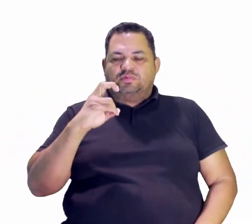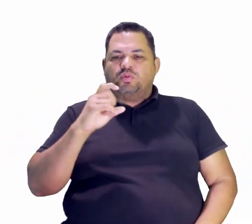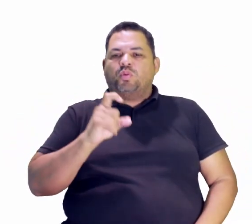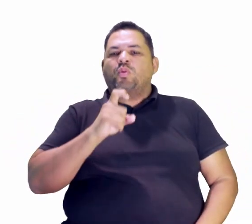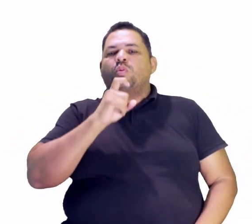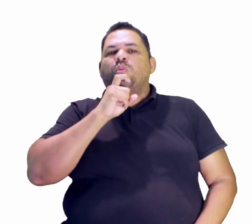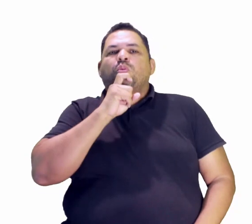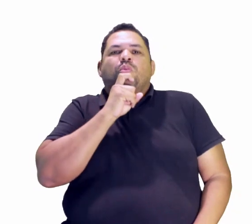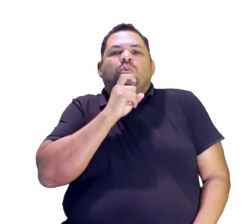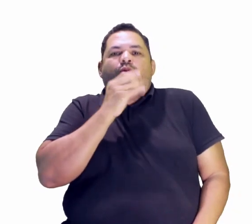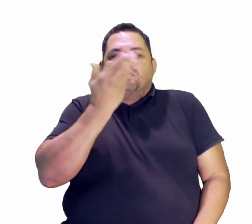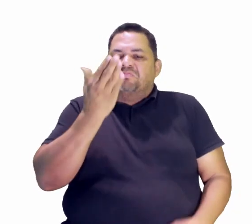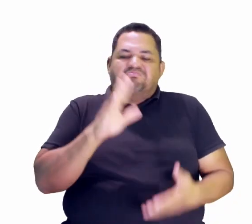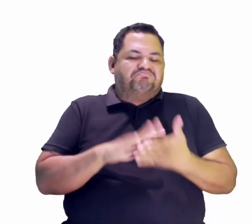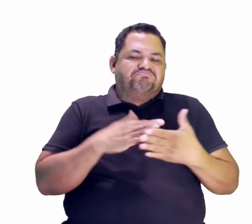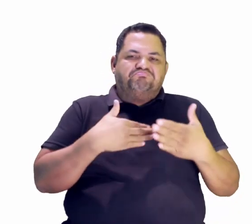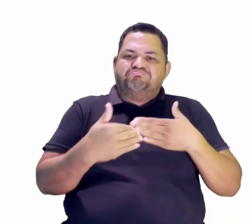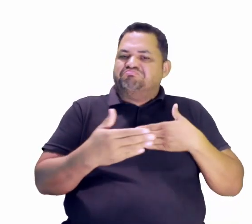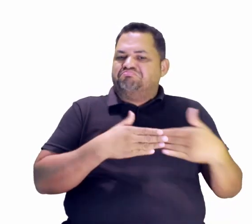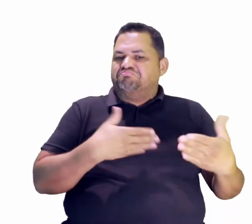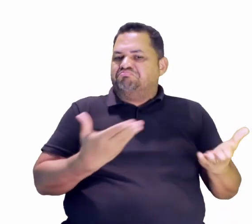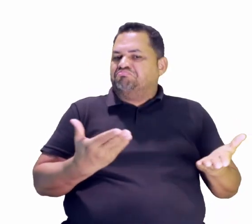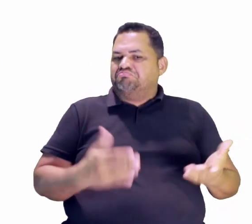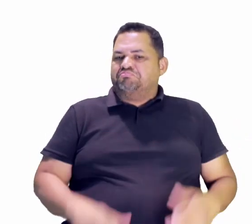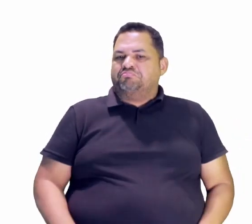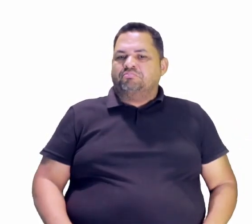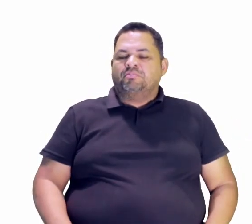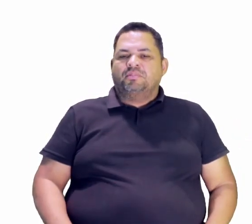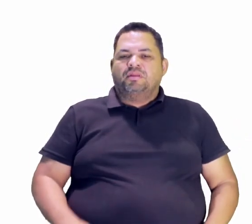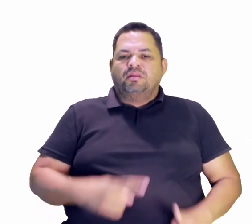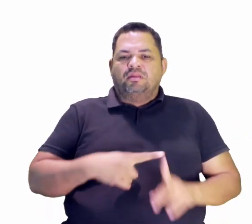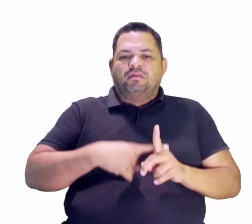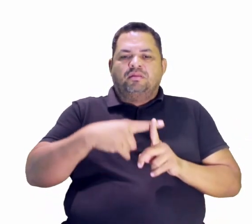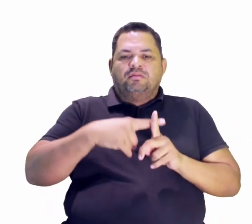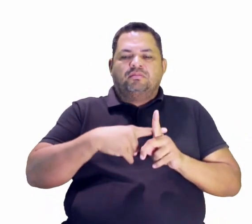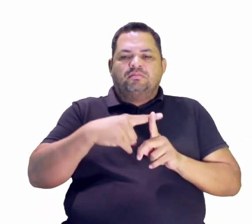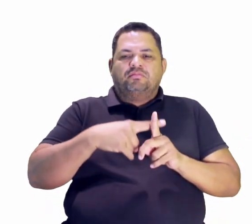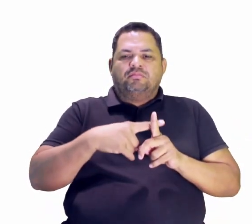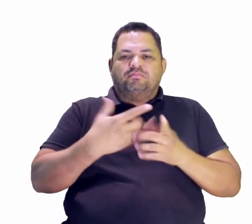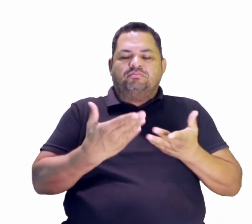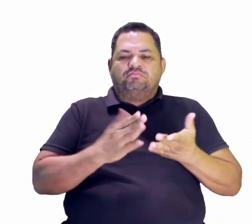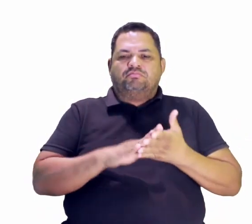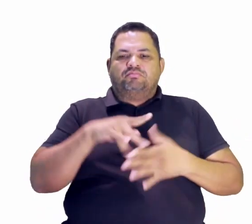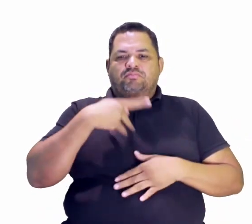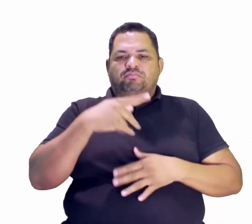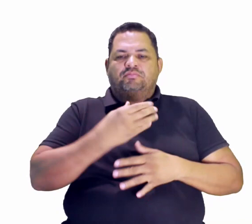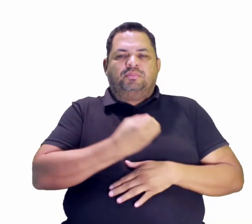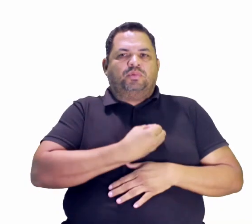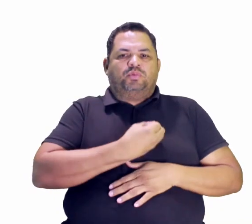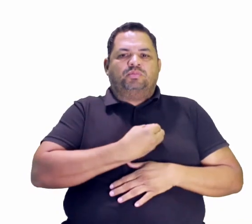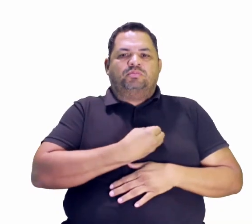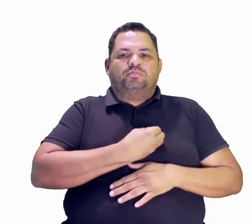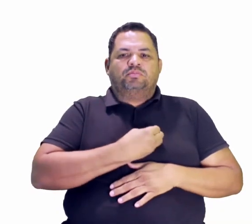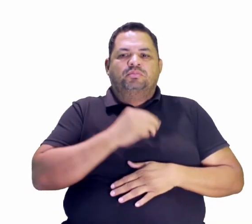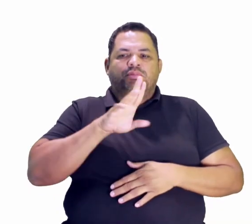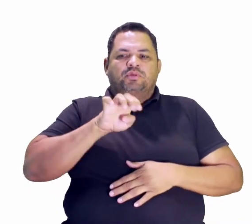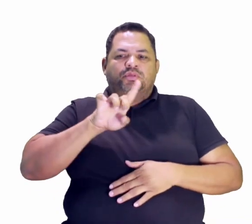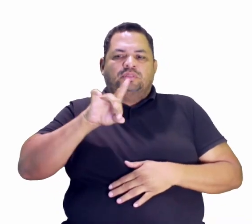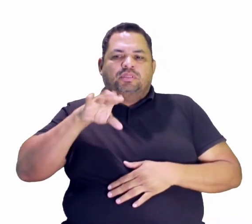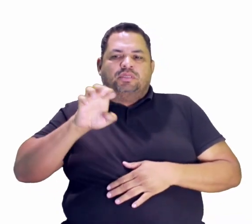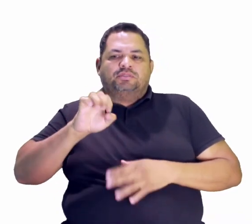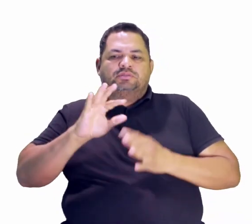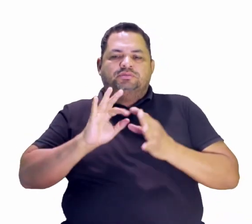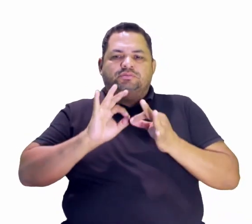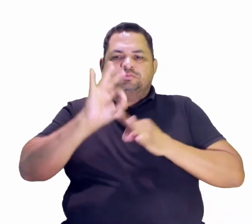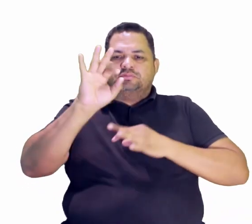temperatura é agradável, né? Então, a temperatura é uma grandeza escalar. Eu falei o número e a unidade medida, que aqui no Brasil a